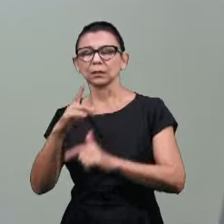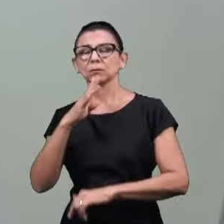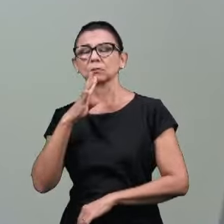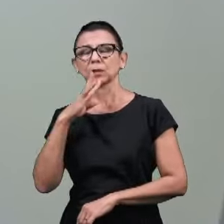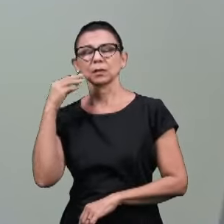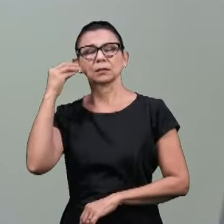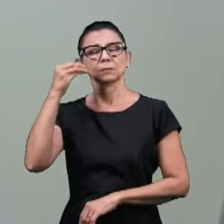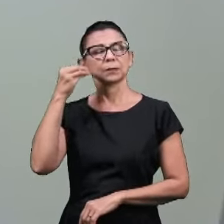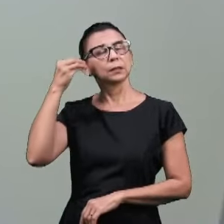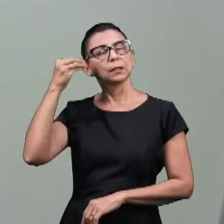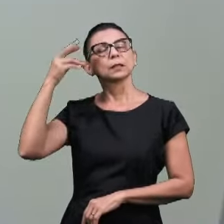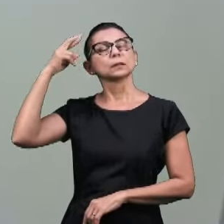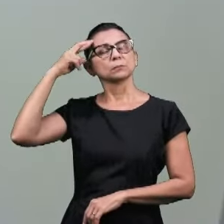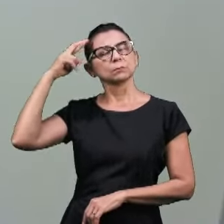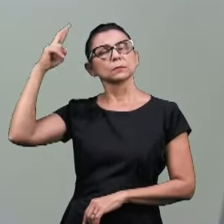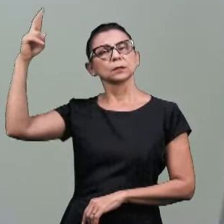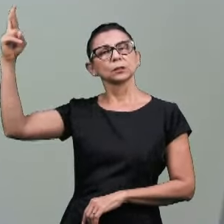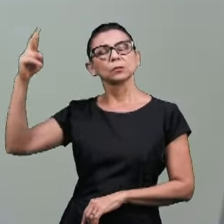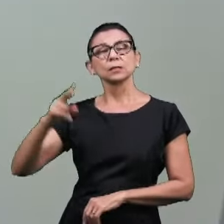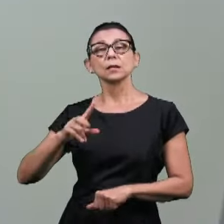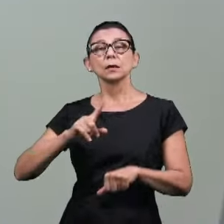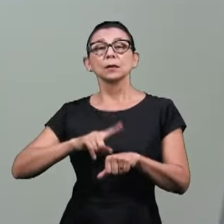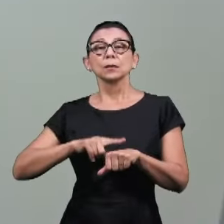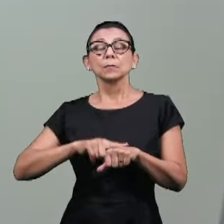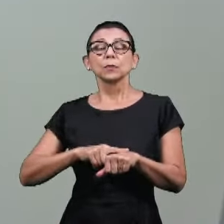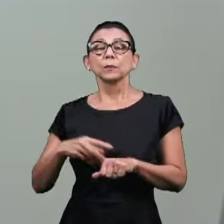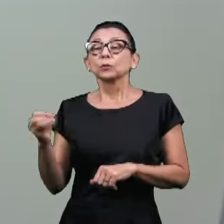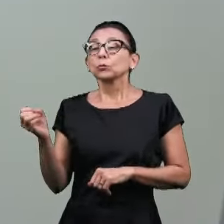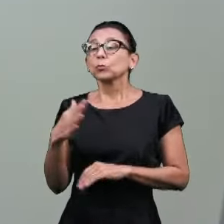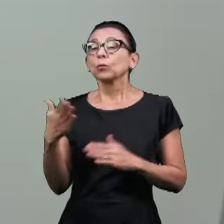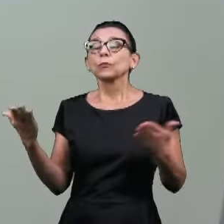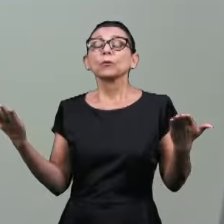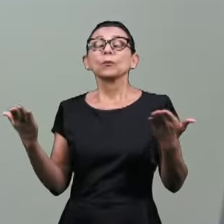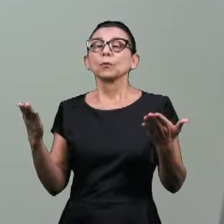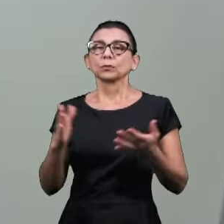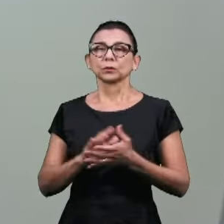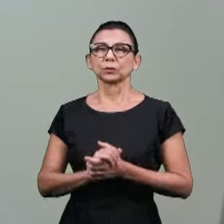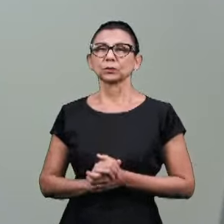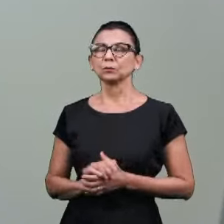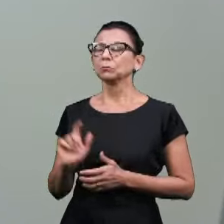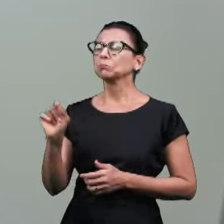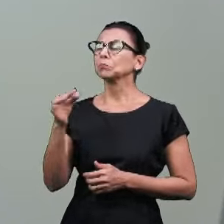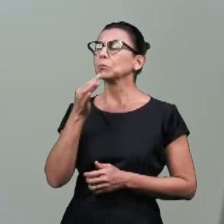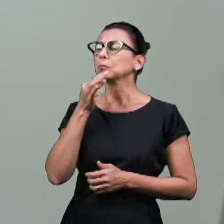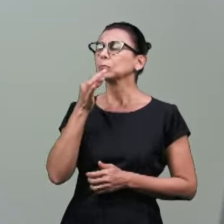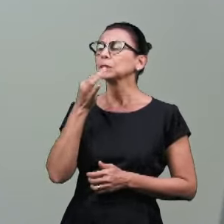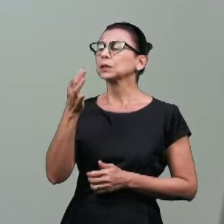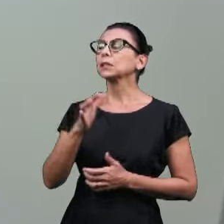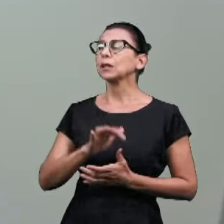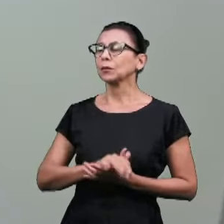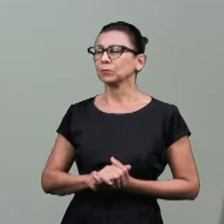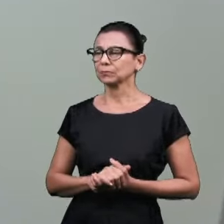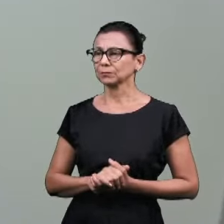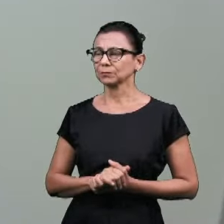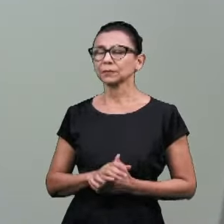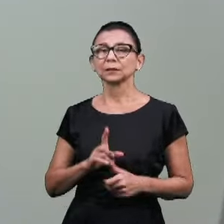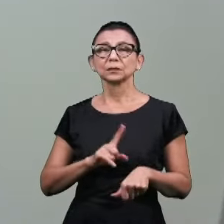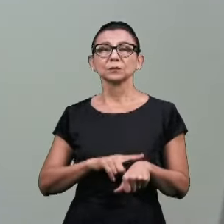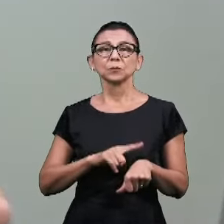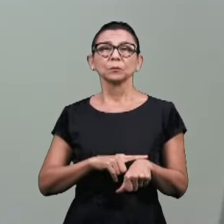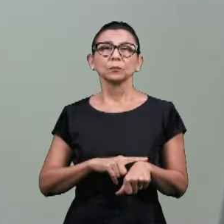com o Senhor. Esse novo momento que nós estamos vivendo, como é que o pastor está observando, enxergando esse novo momento